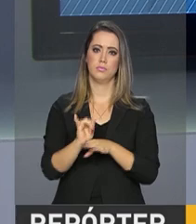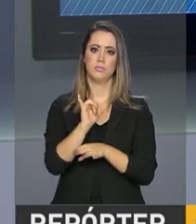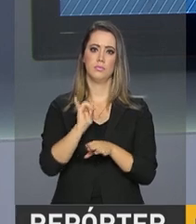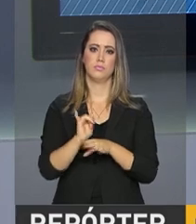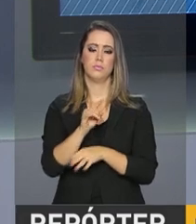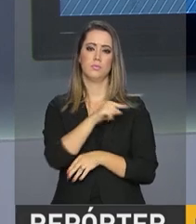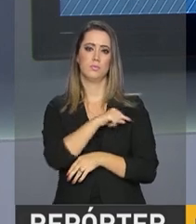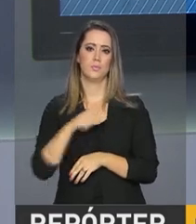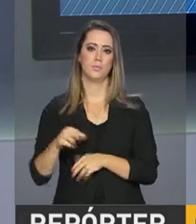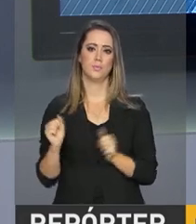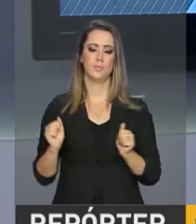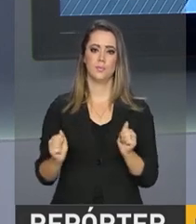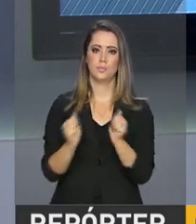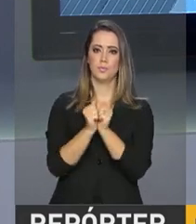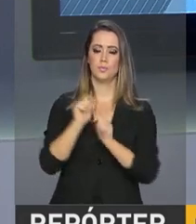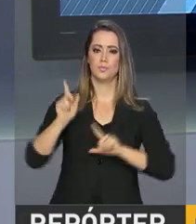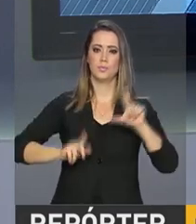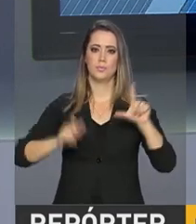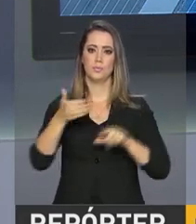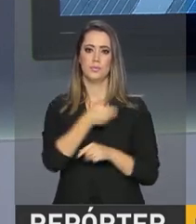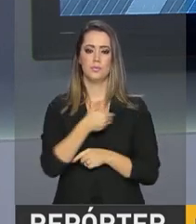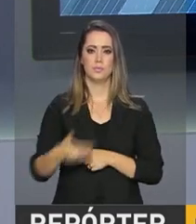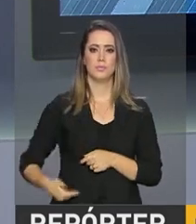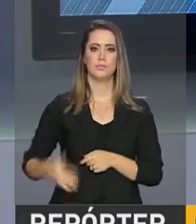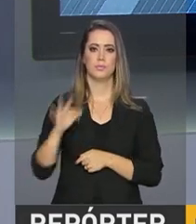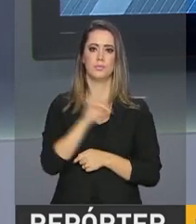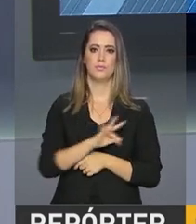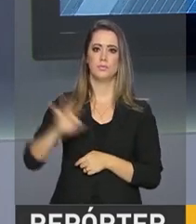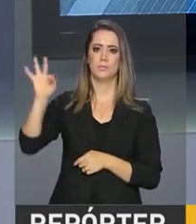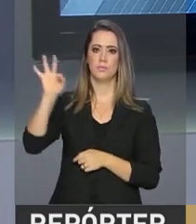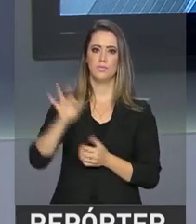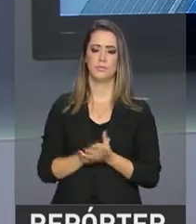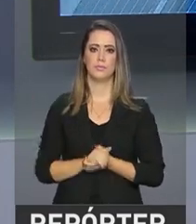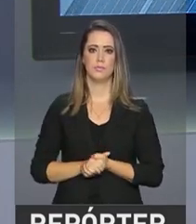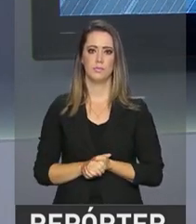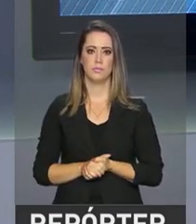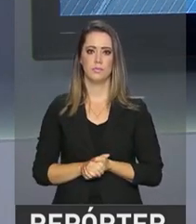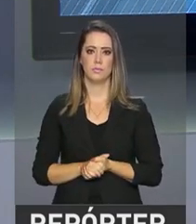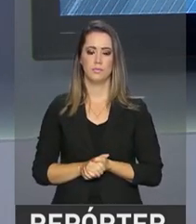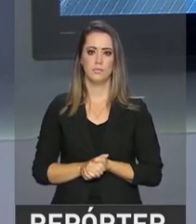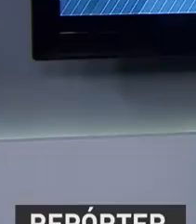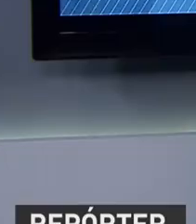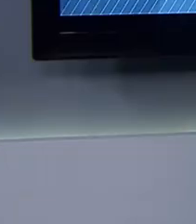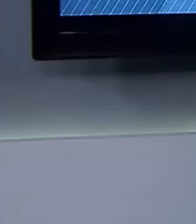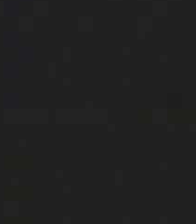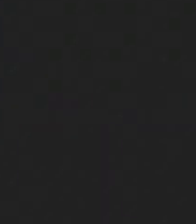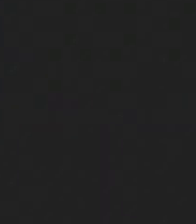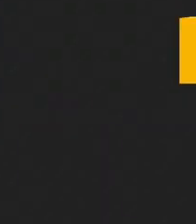reportagens no youtube continue com a gente aqui na nbr a tv do governo federal